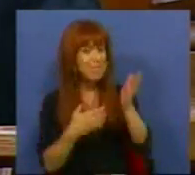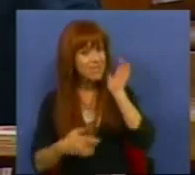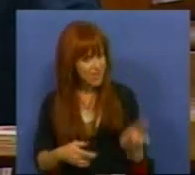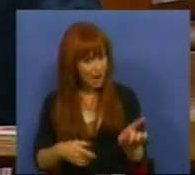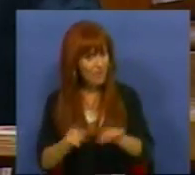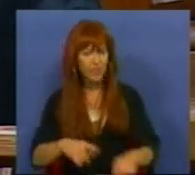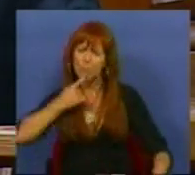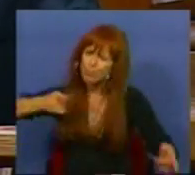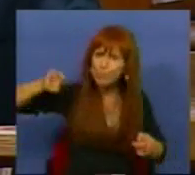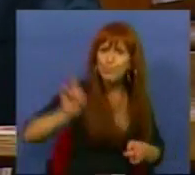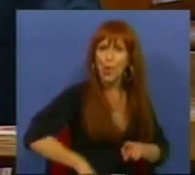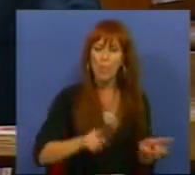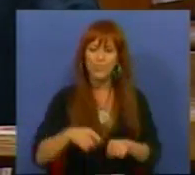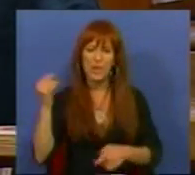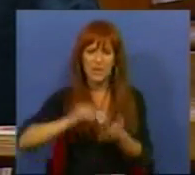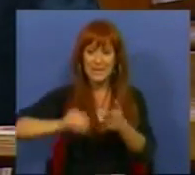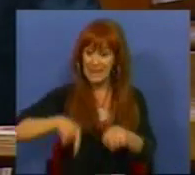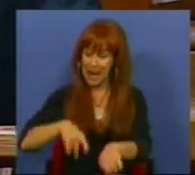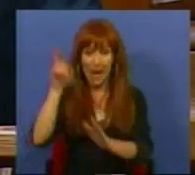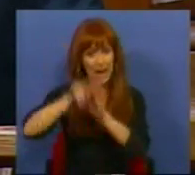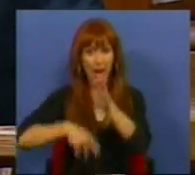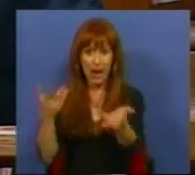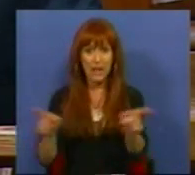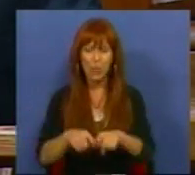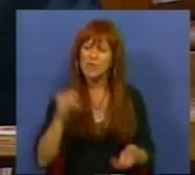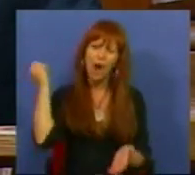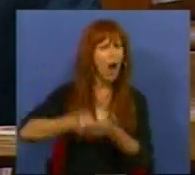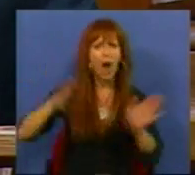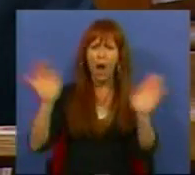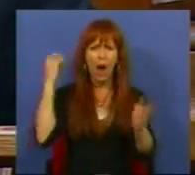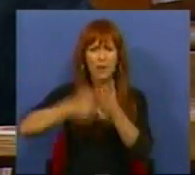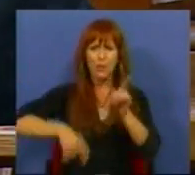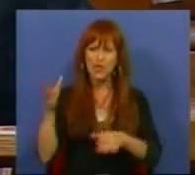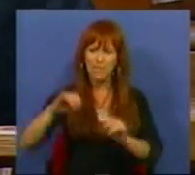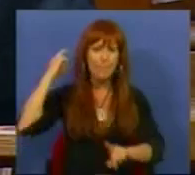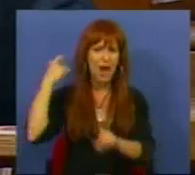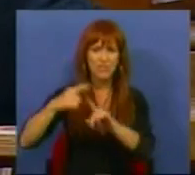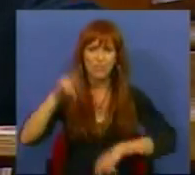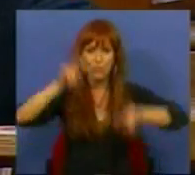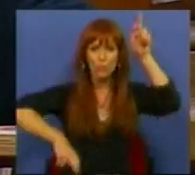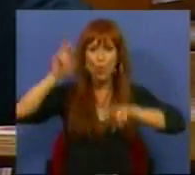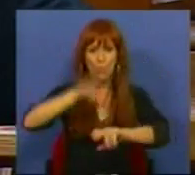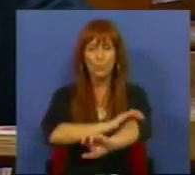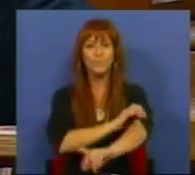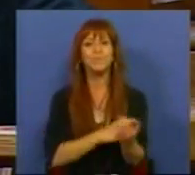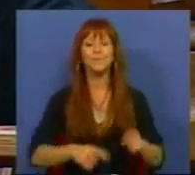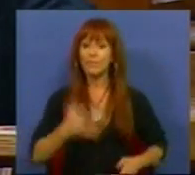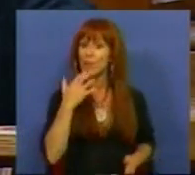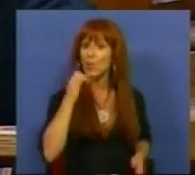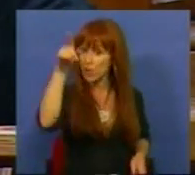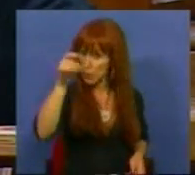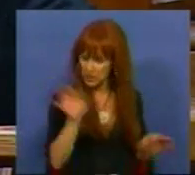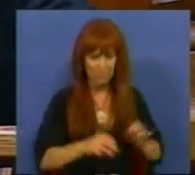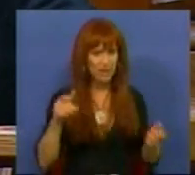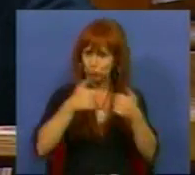expressa e reiterada dos autores desse relatório, a isenção da tributação das mais-valias bolsistas. O rigor